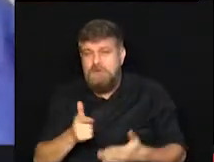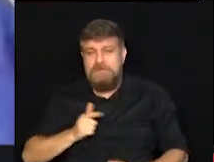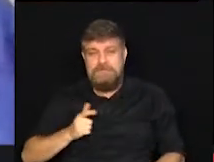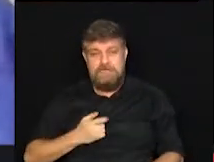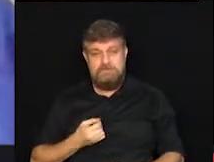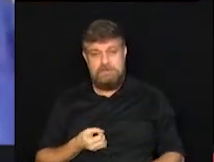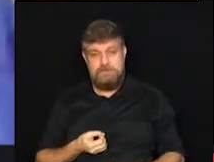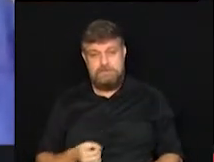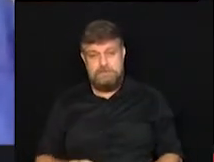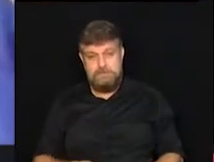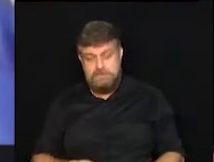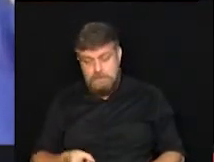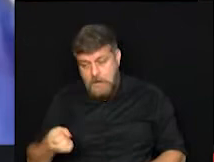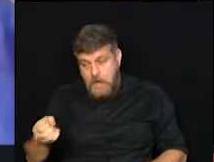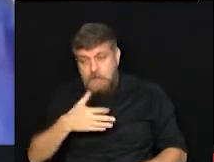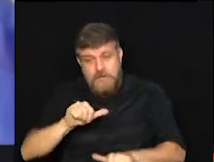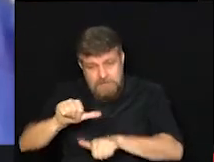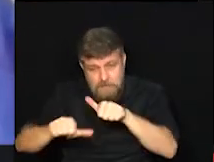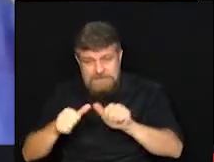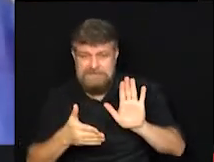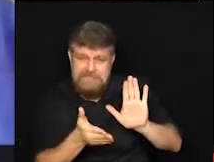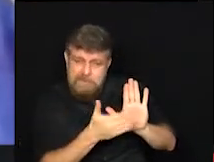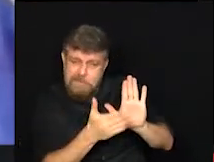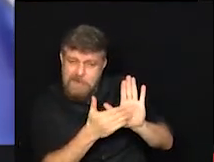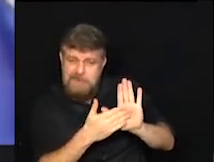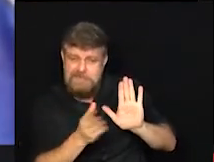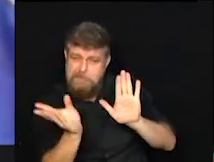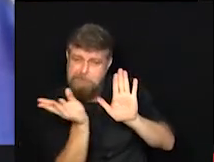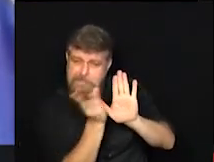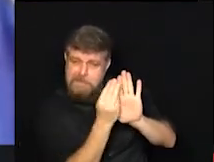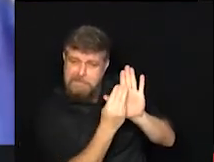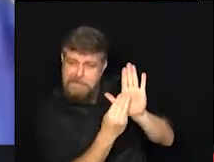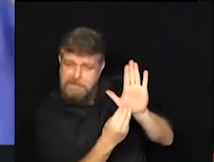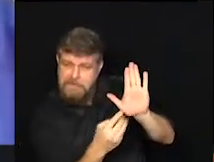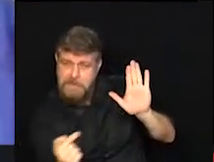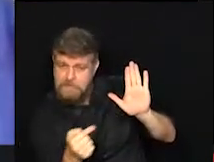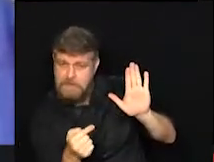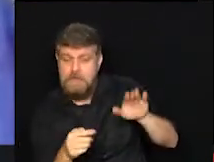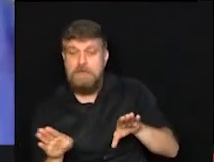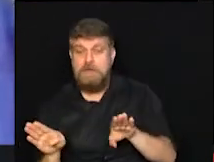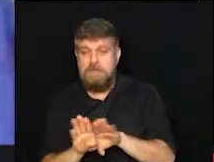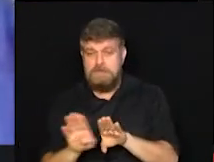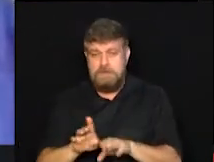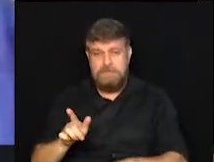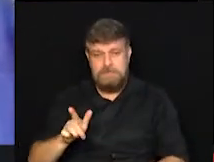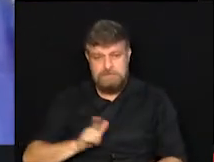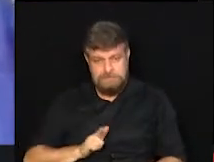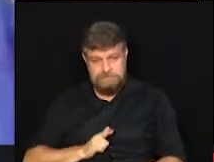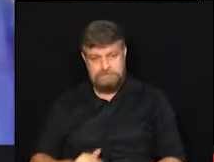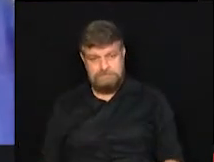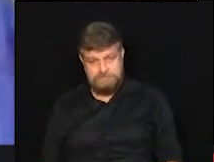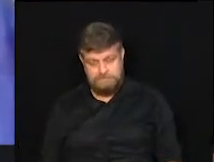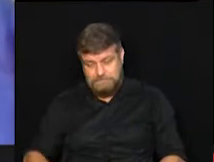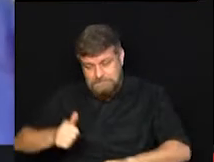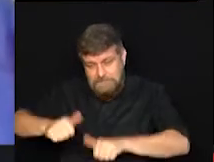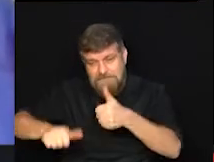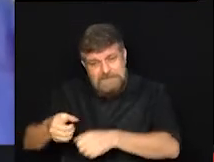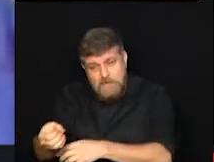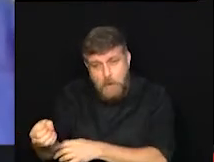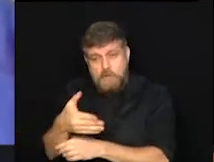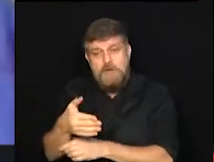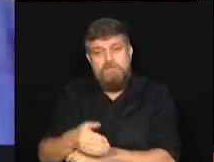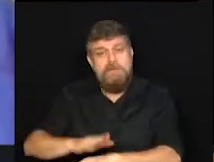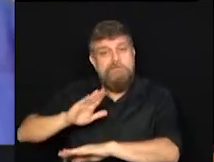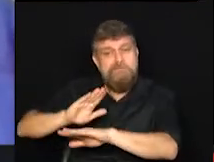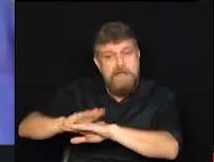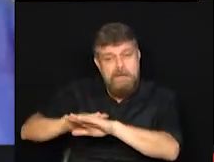novas alterações, de propostas, de emendas, também essas novas avaliações foram